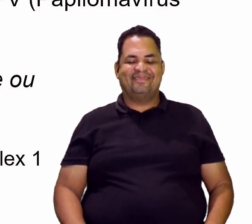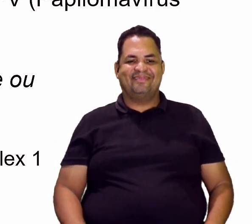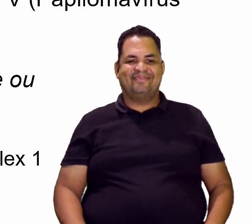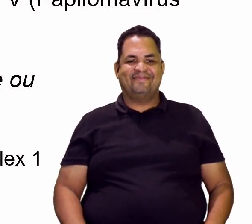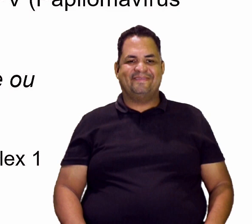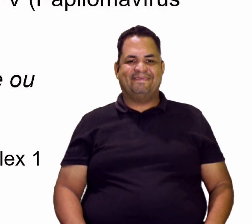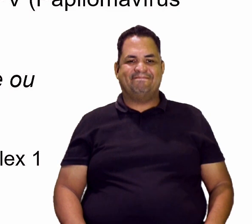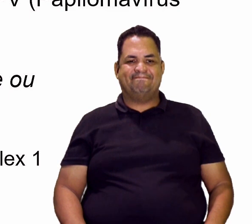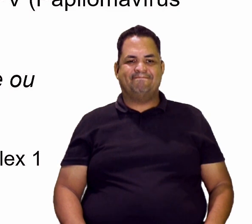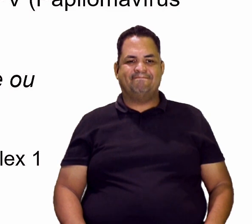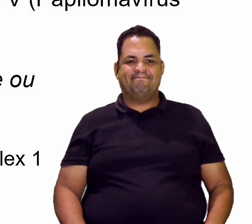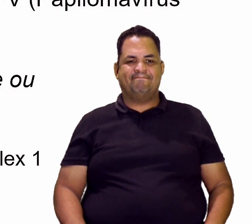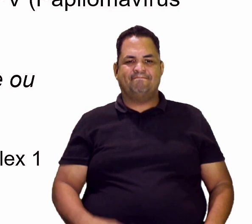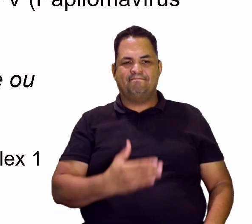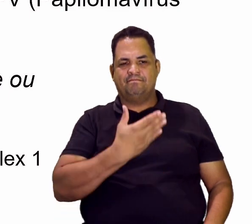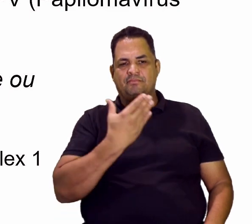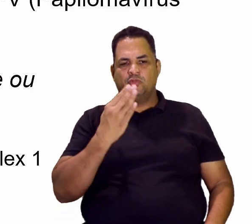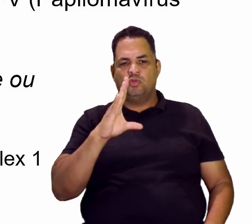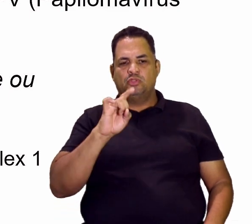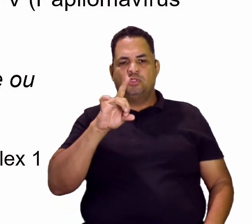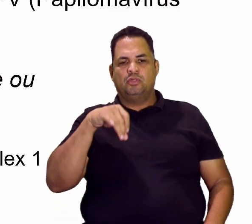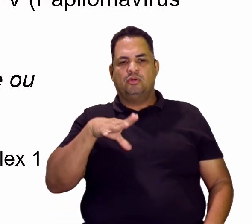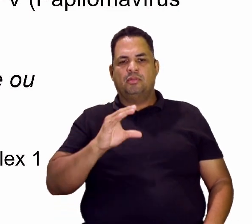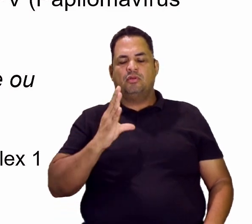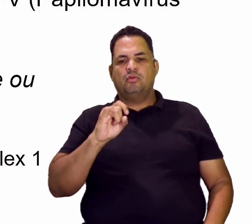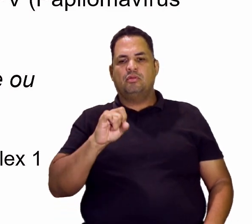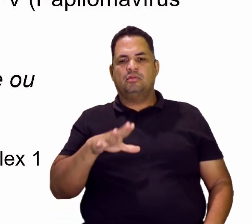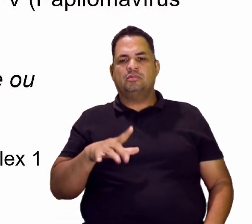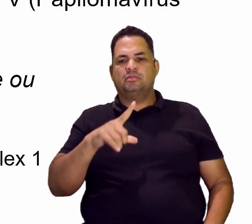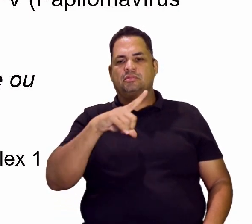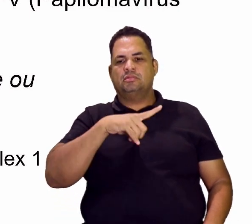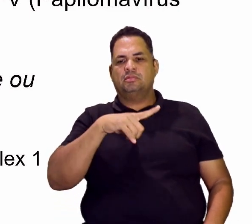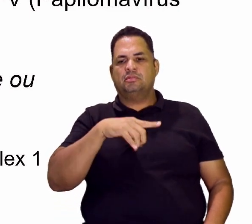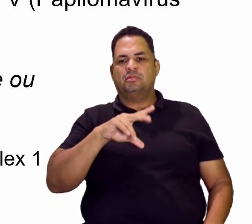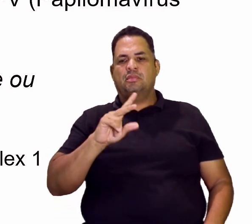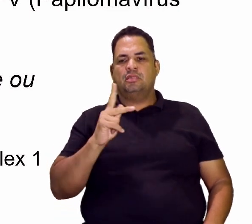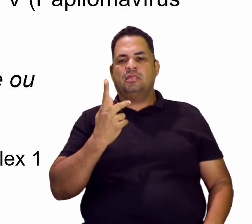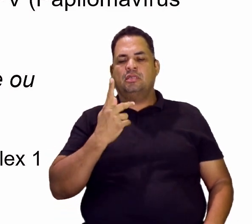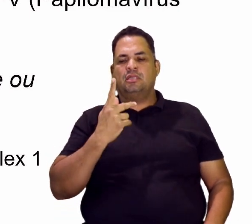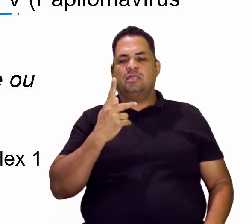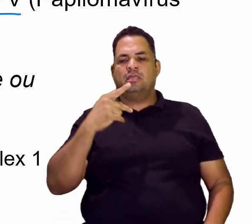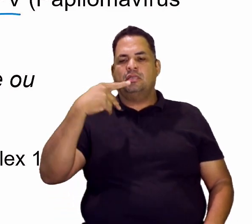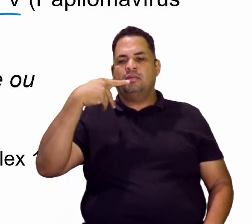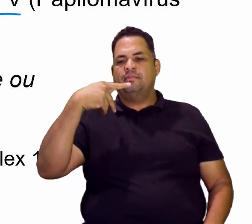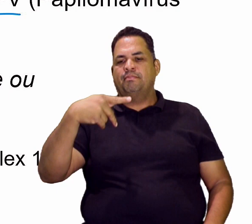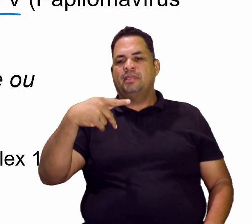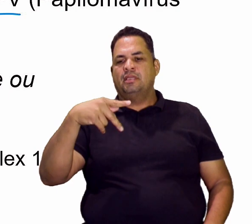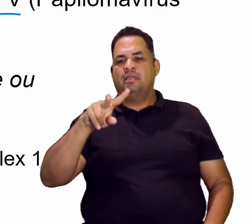Mas vamos lá. Condiloma acuminado, agente etiológico, o HPV,